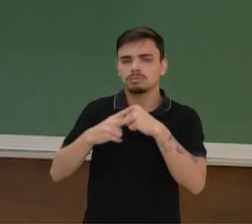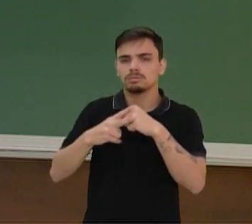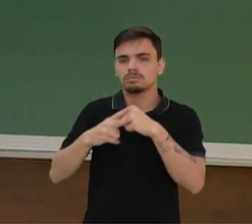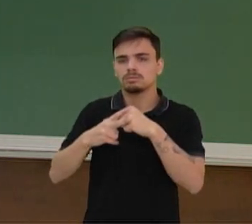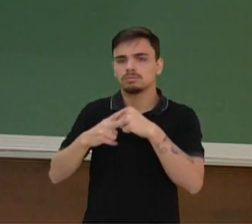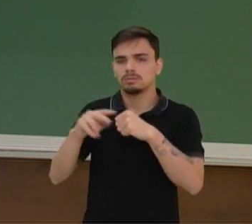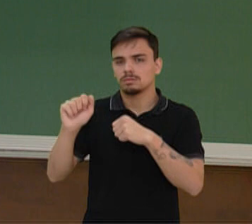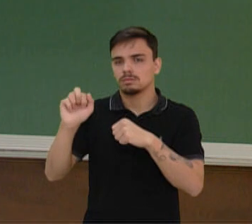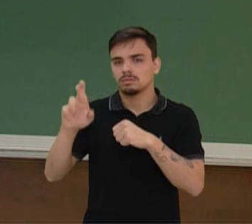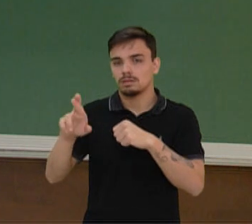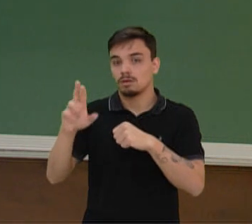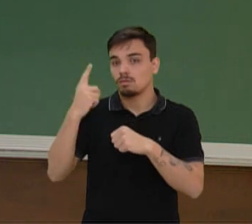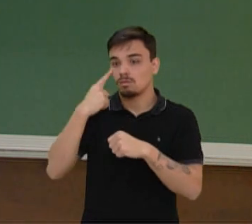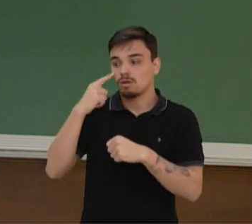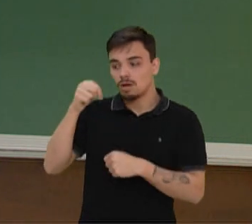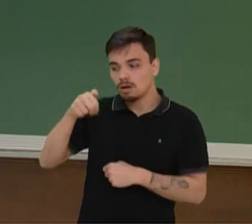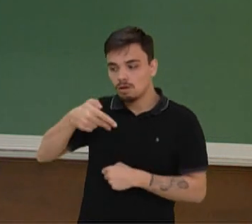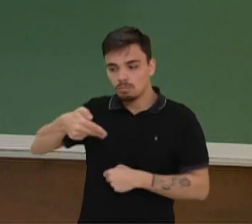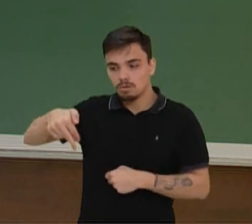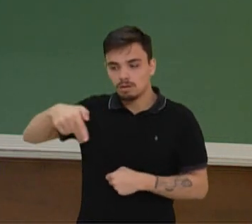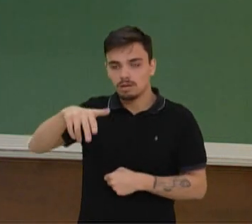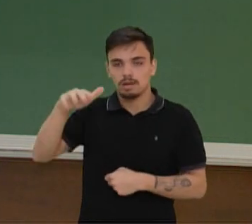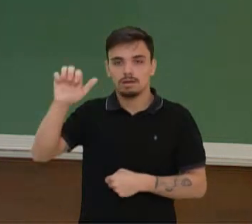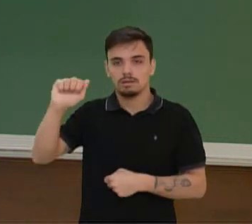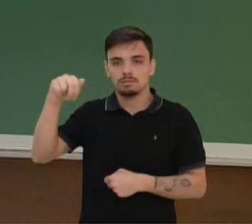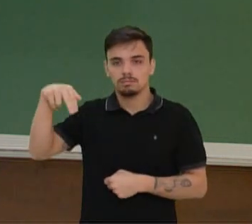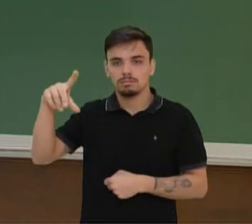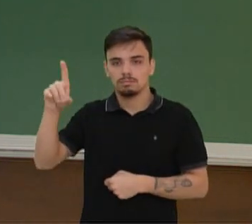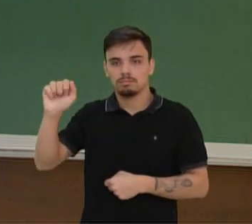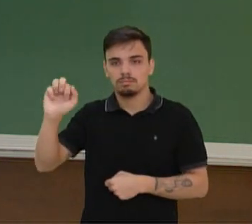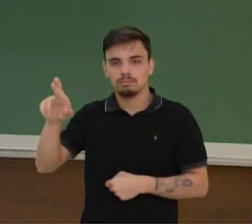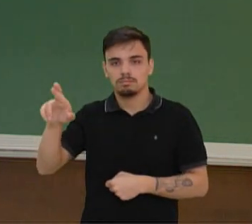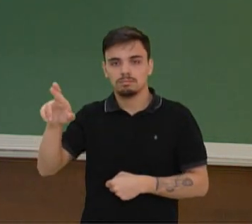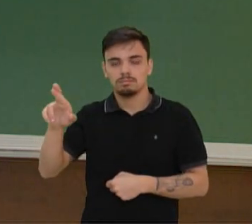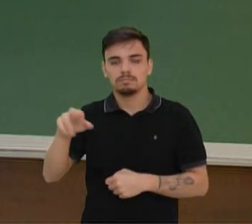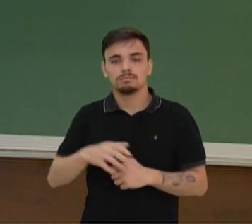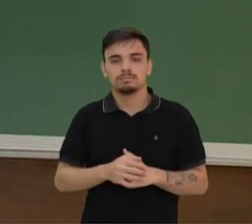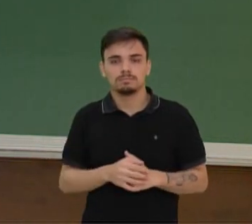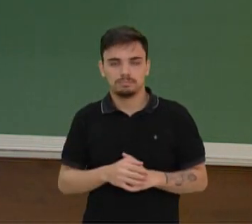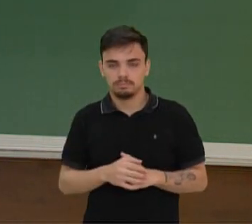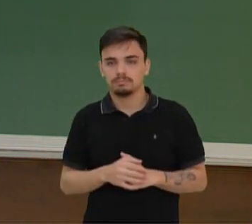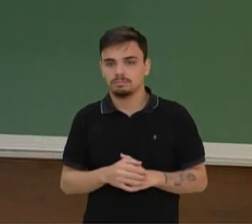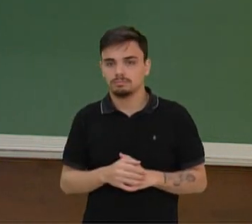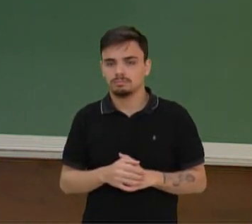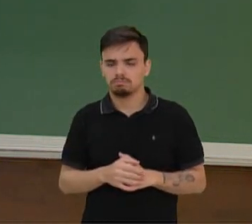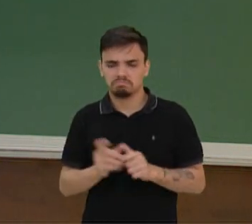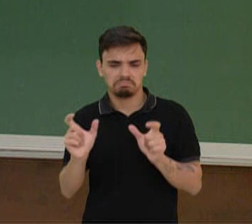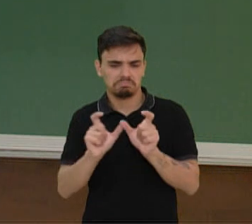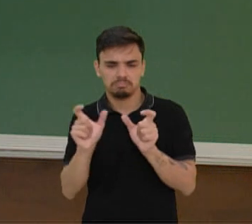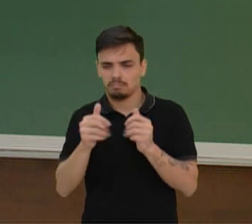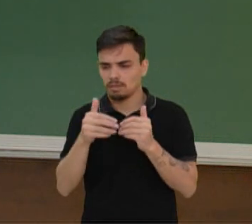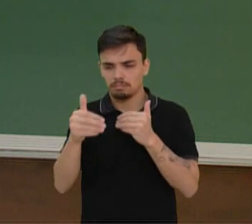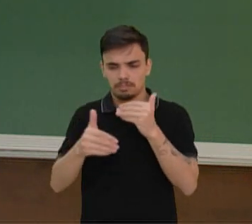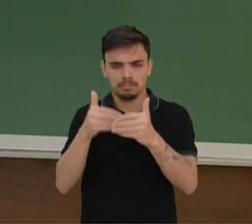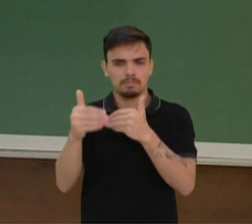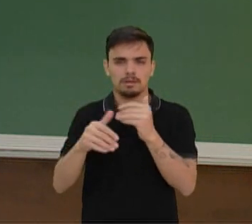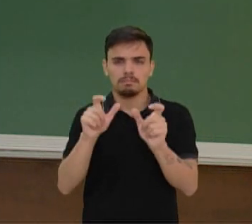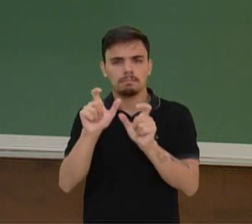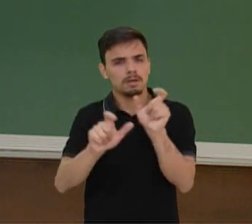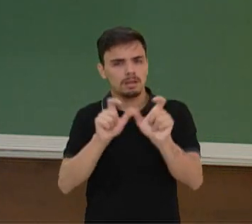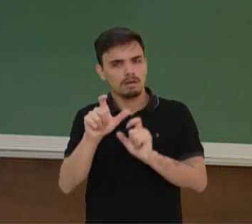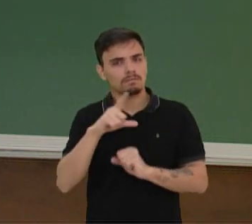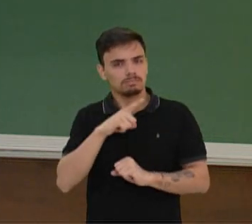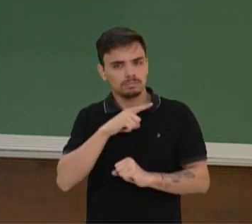pensar. Andar. Eu andarei, né? Tu andarás. E assim por diante. Viram como